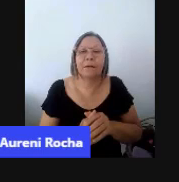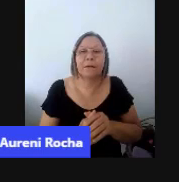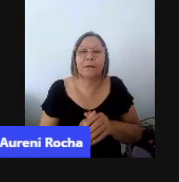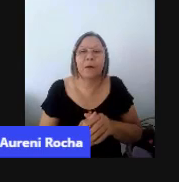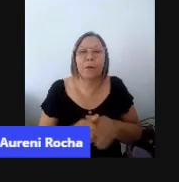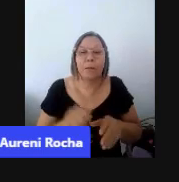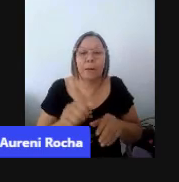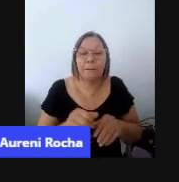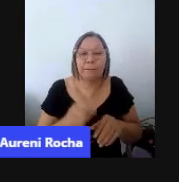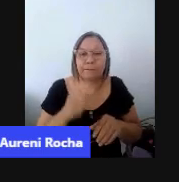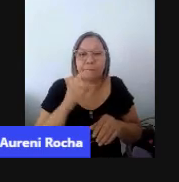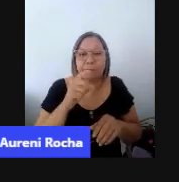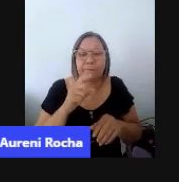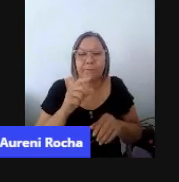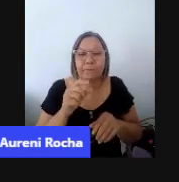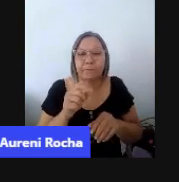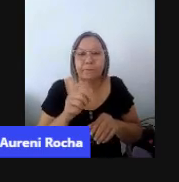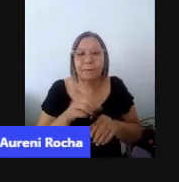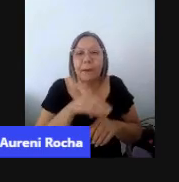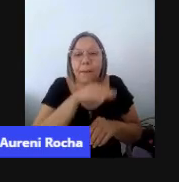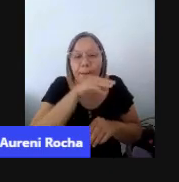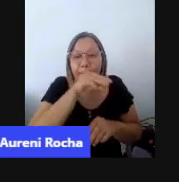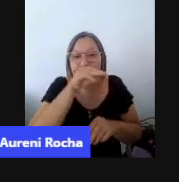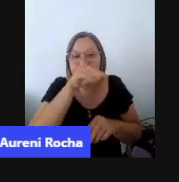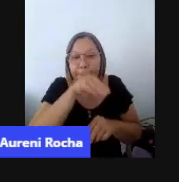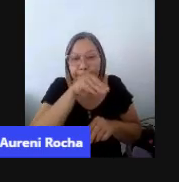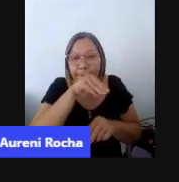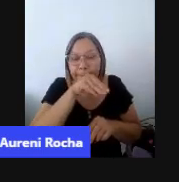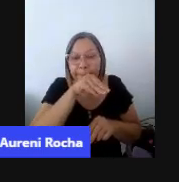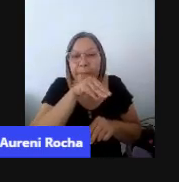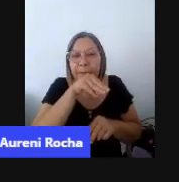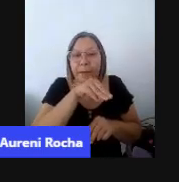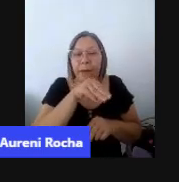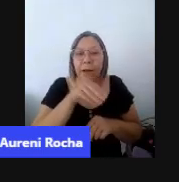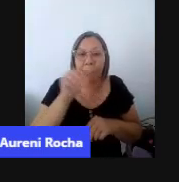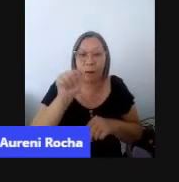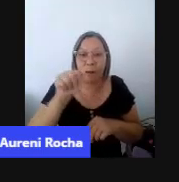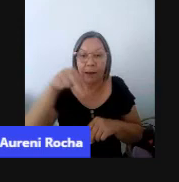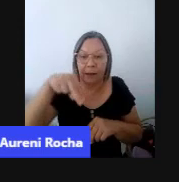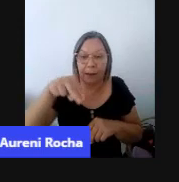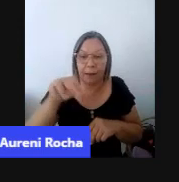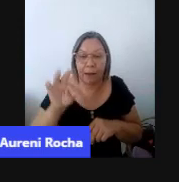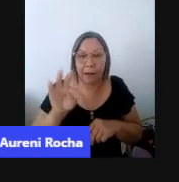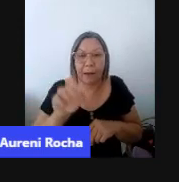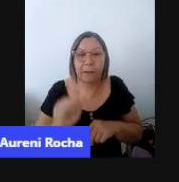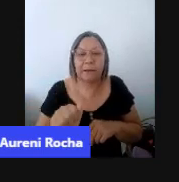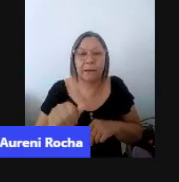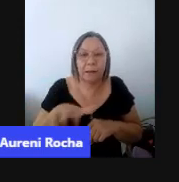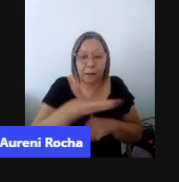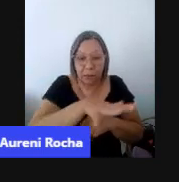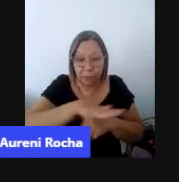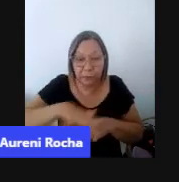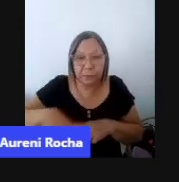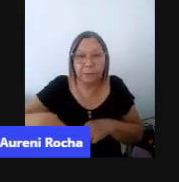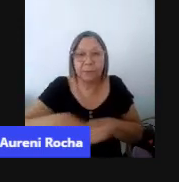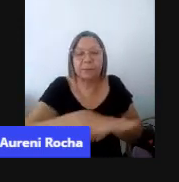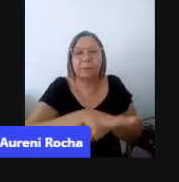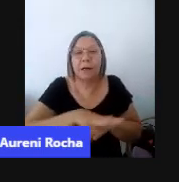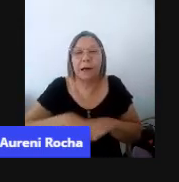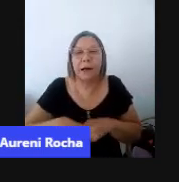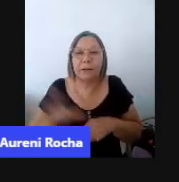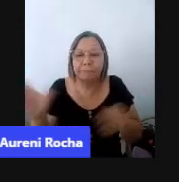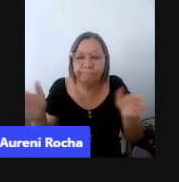uma anta utiliza 5 quilômetros quadrados como área de vida. Tatu Canastra é 5 vezes maior. Então, o Tatu Canastra tem uma área de vida muito